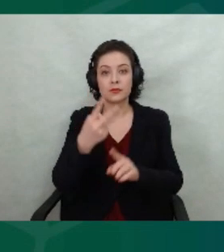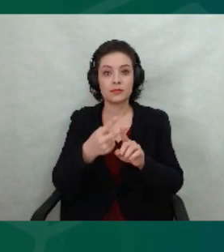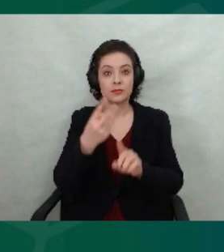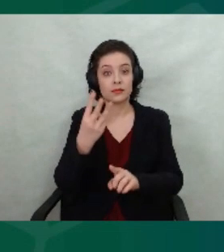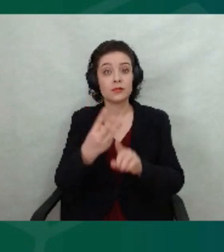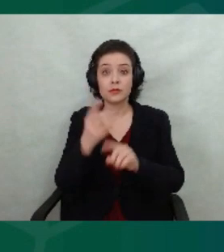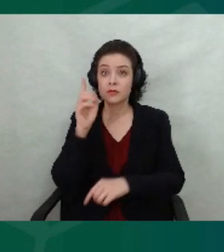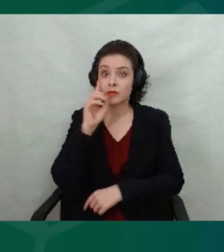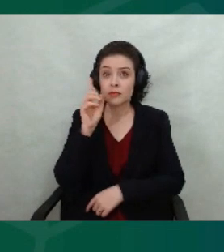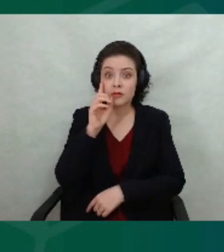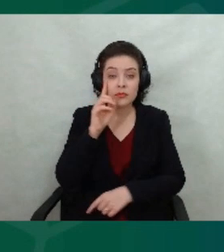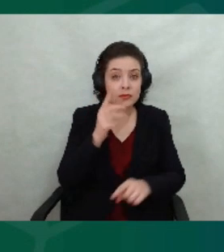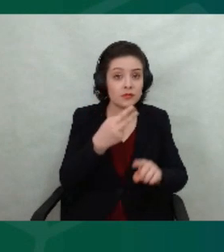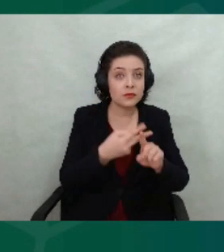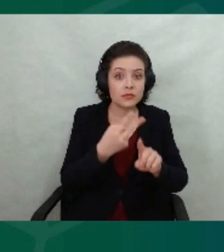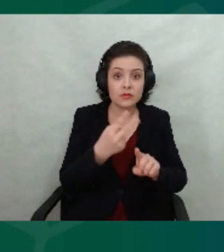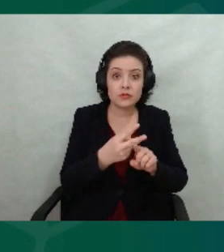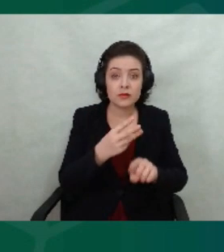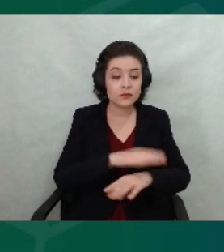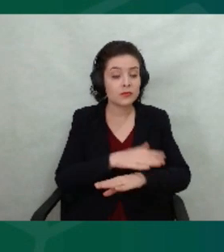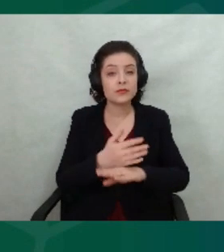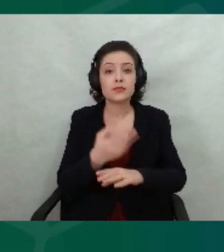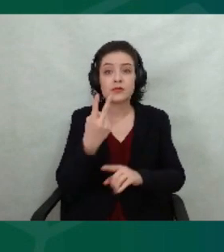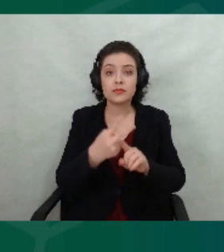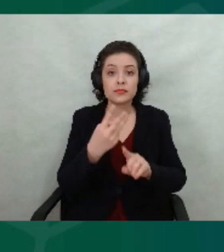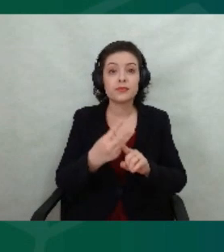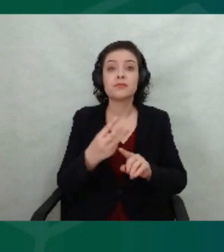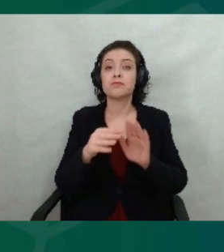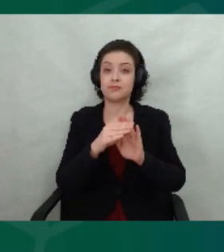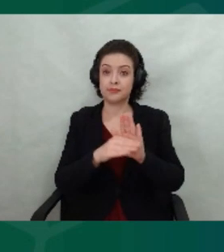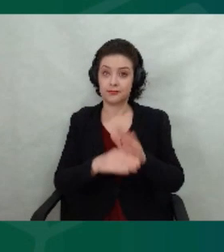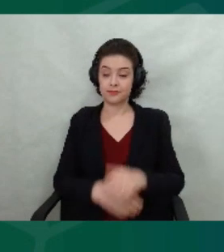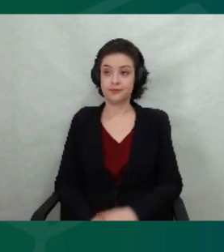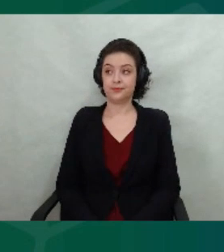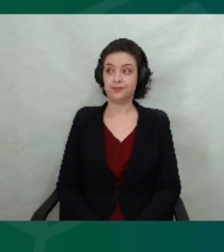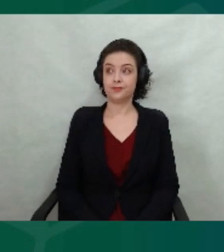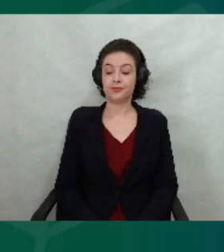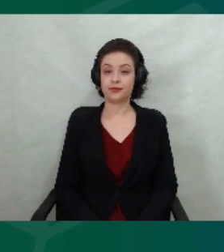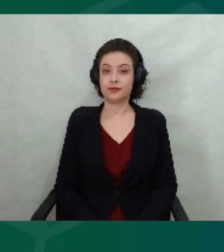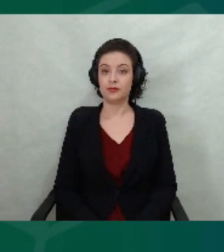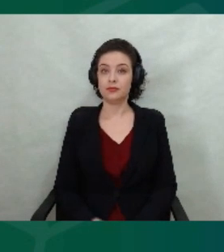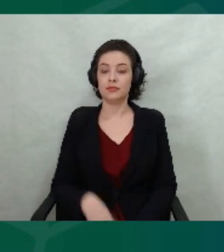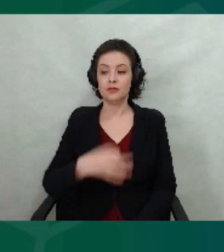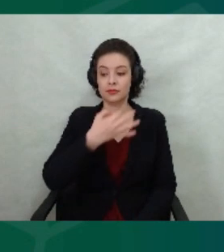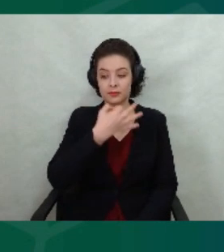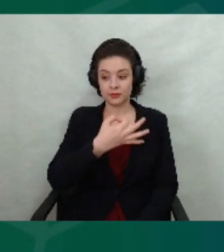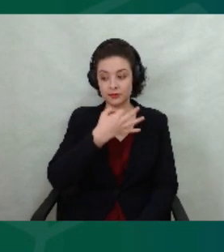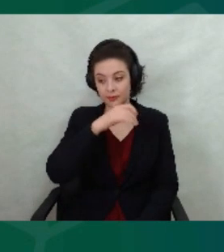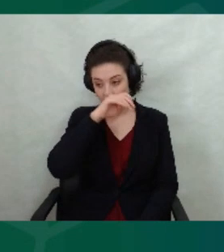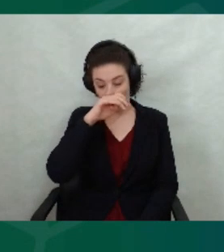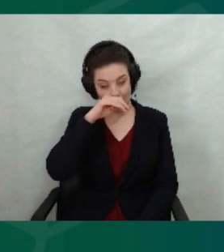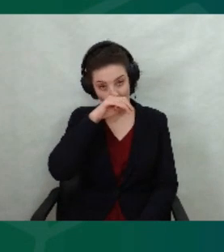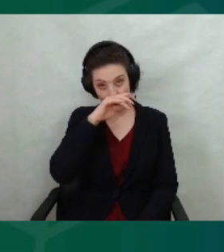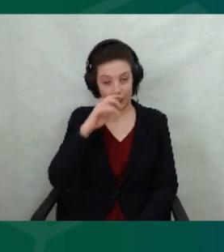esse paciente, utilizando esse protocolo. Eu comento, até brinco com as